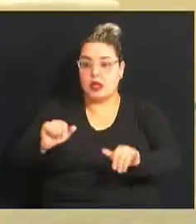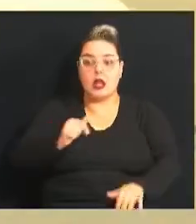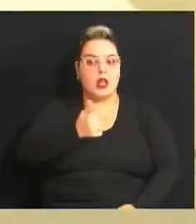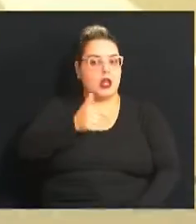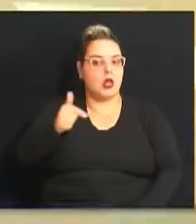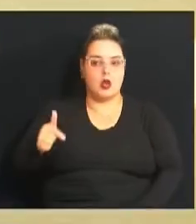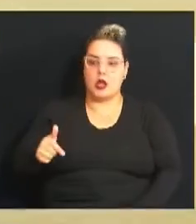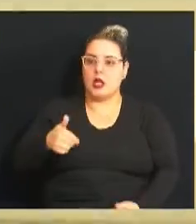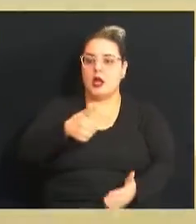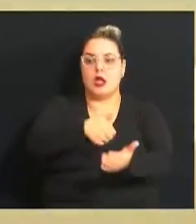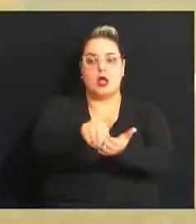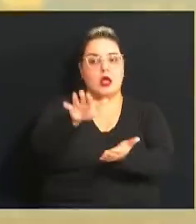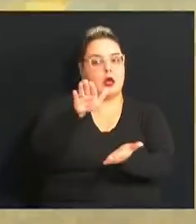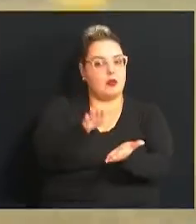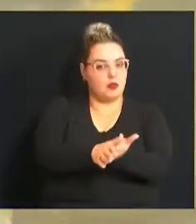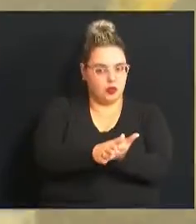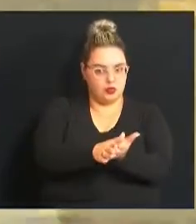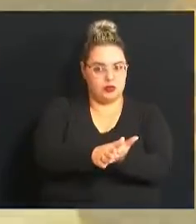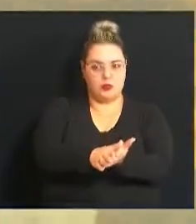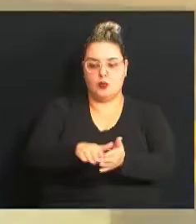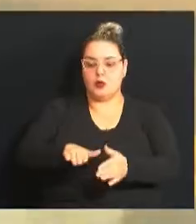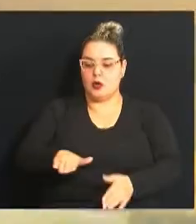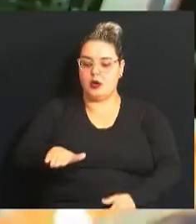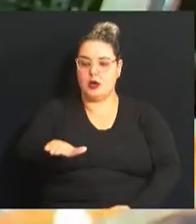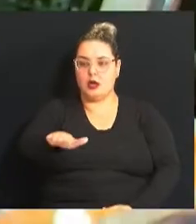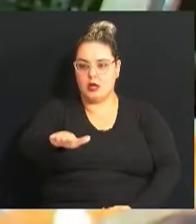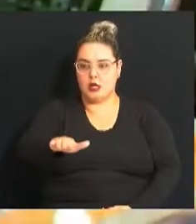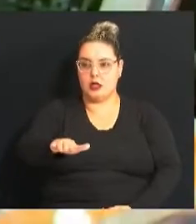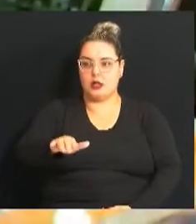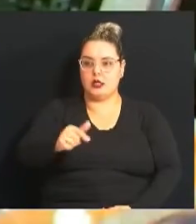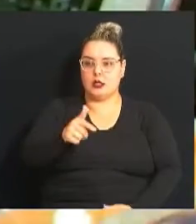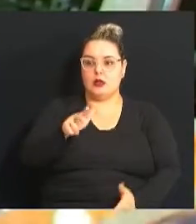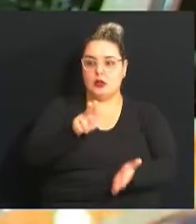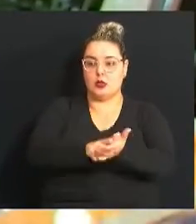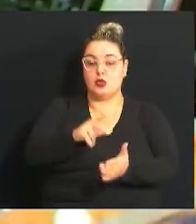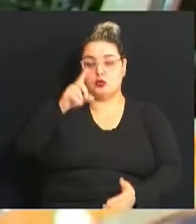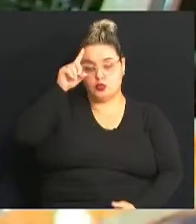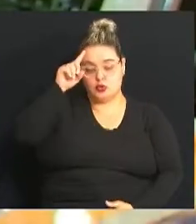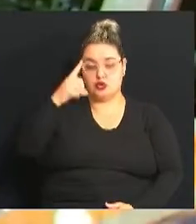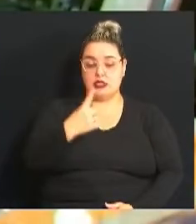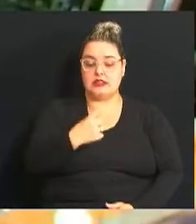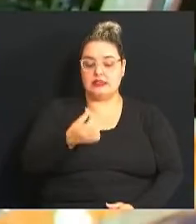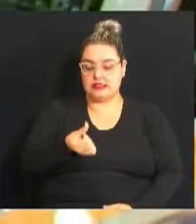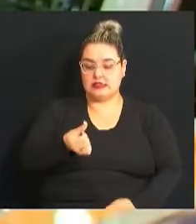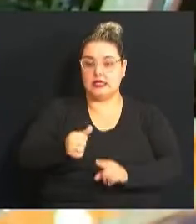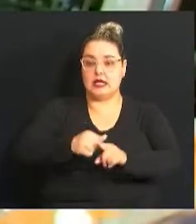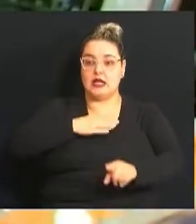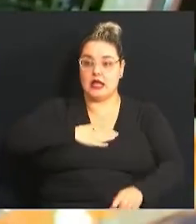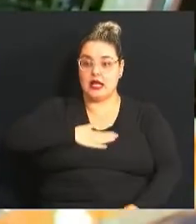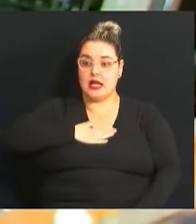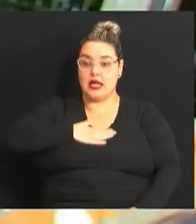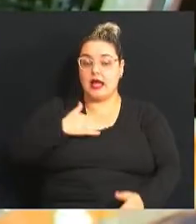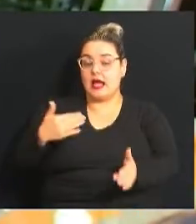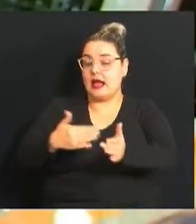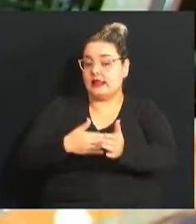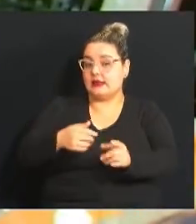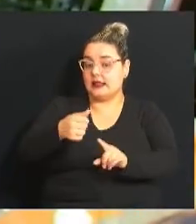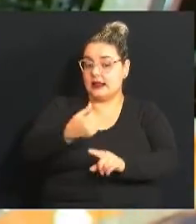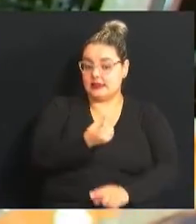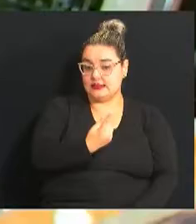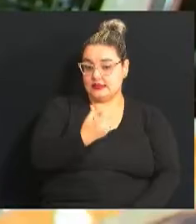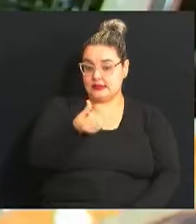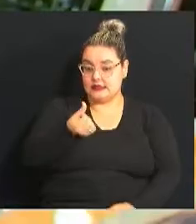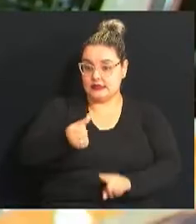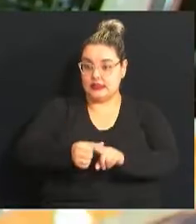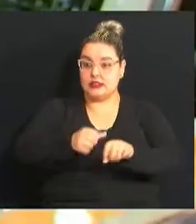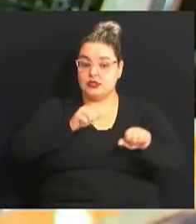de penalidades por estacionamento irregular. Do dia 16 de agosto até o dia 16 de setembro, todos os motoristas que não ativarem